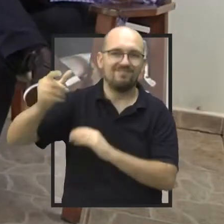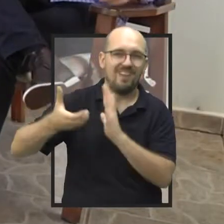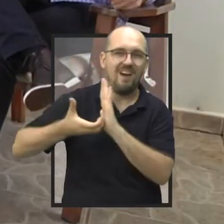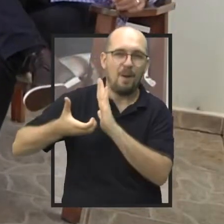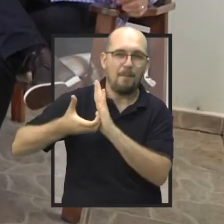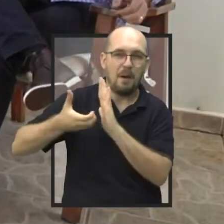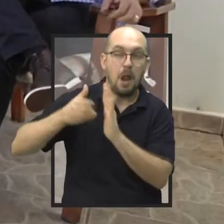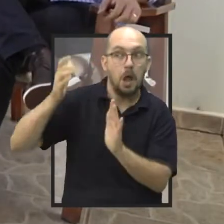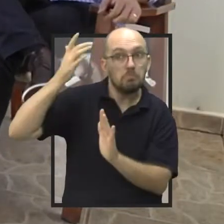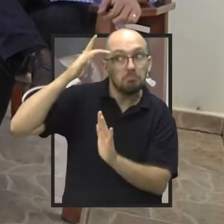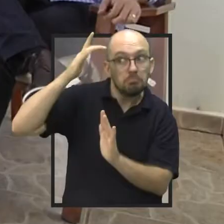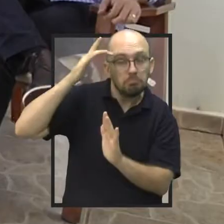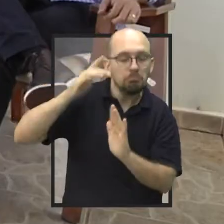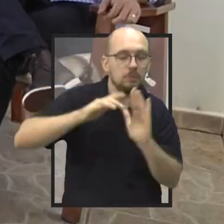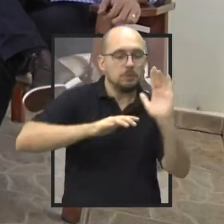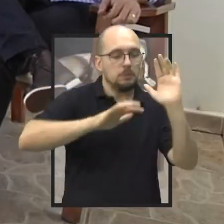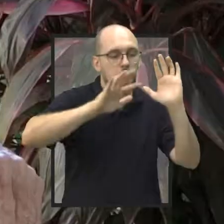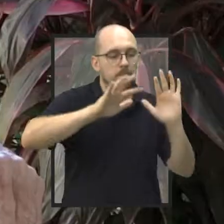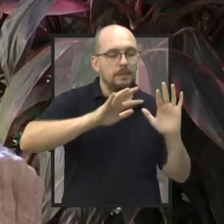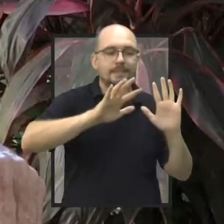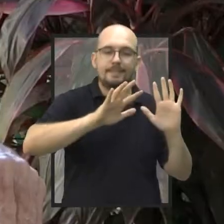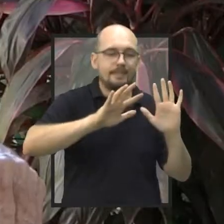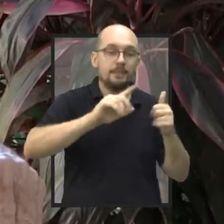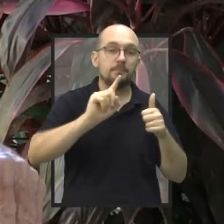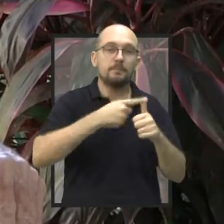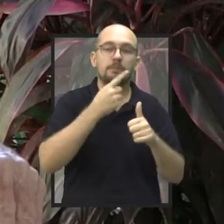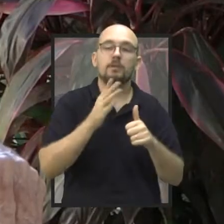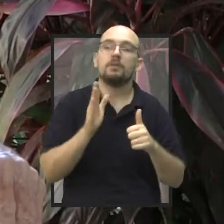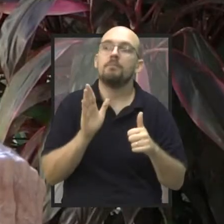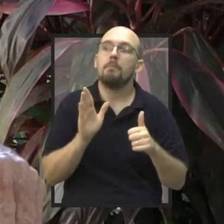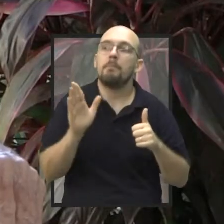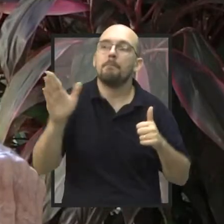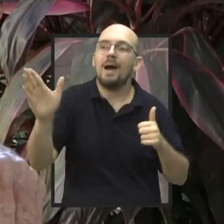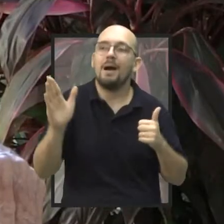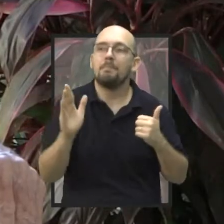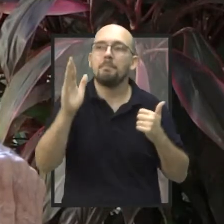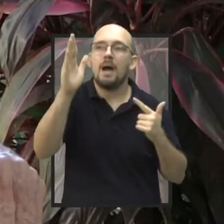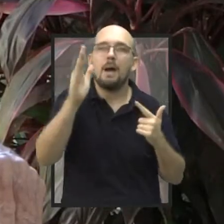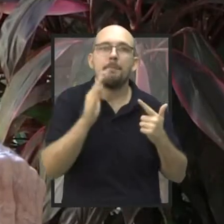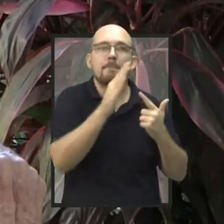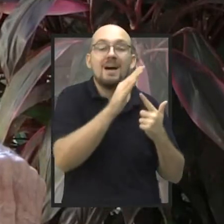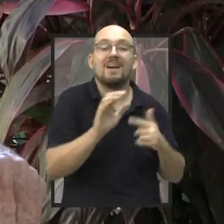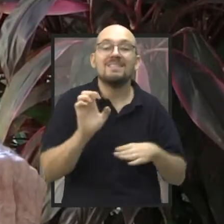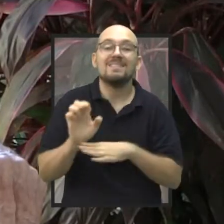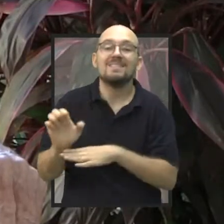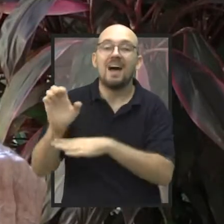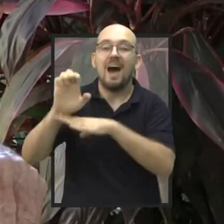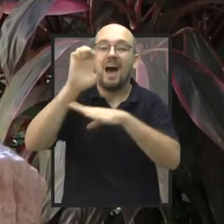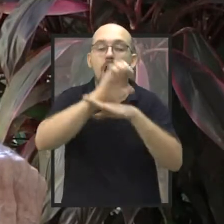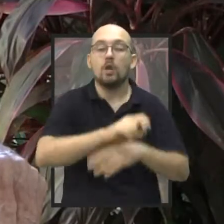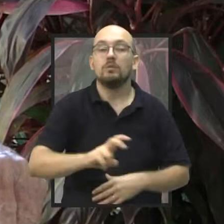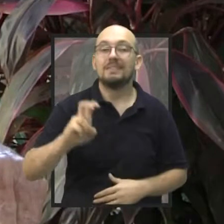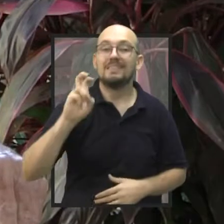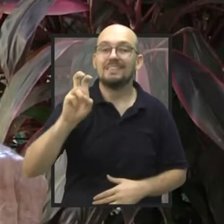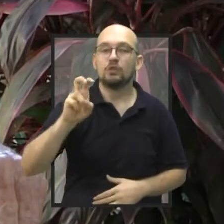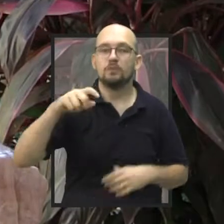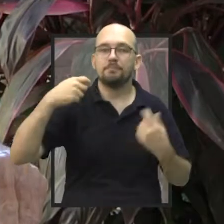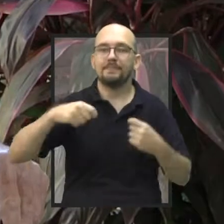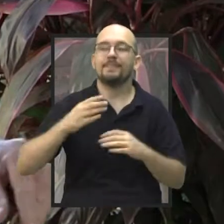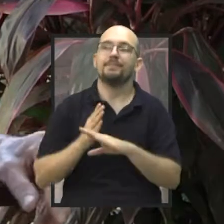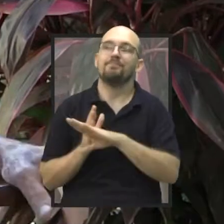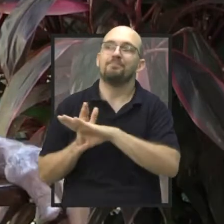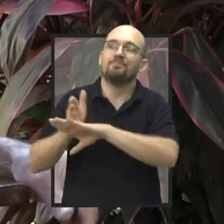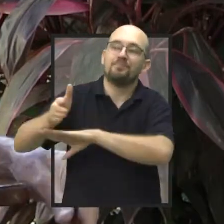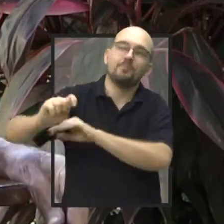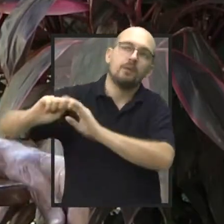Câmara, você precisa visitar 5 estados brasileiros. Em cada estado brasileiro você vai